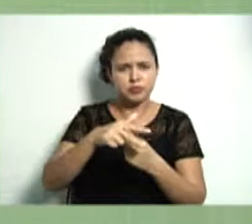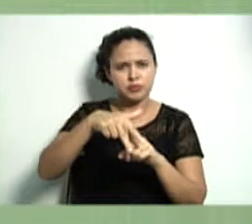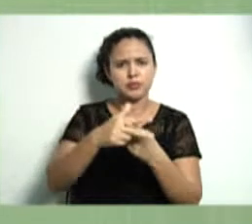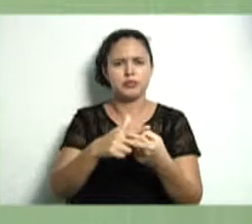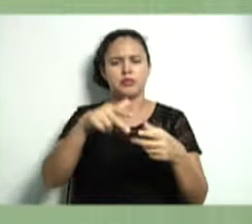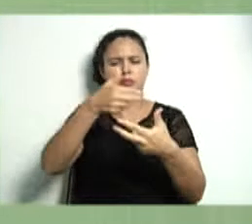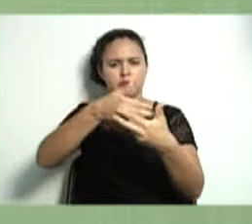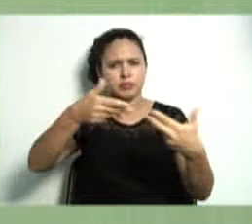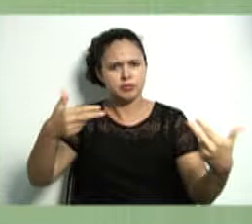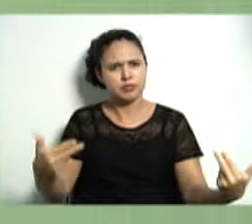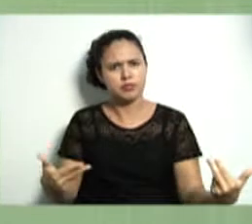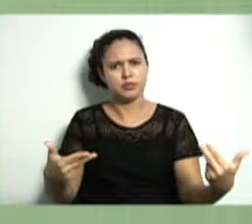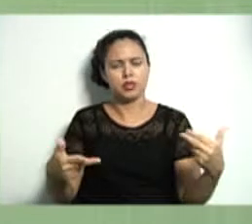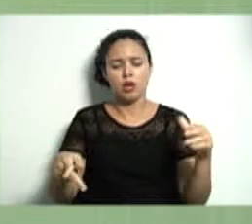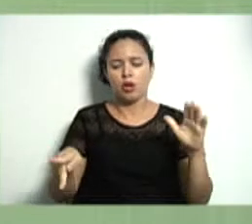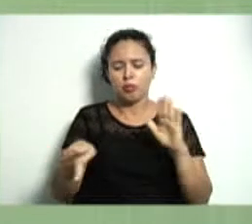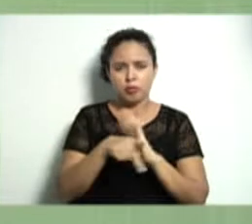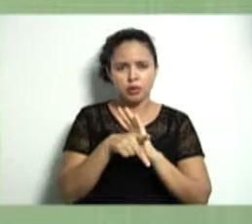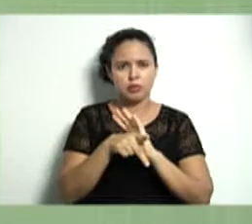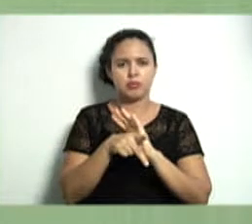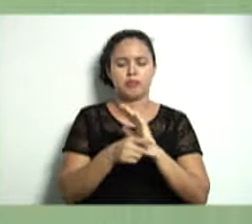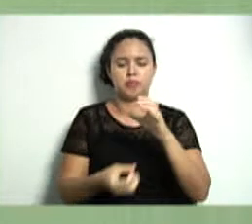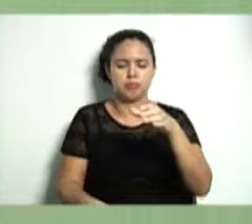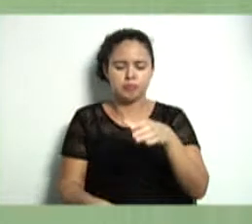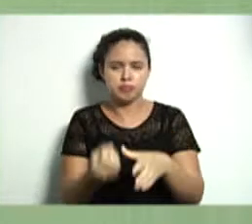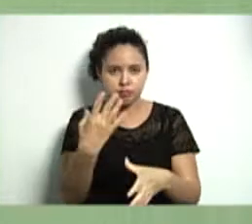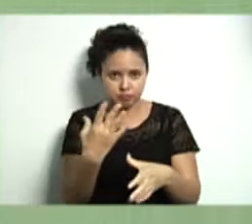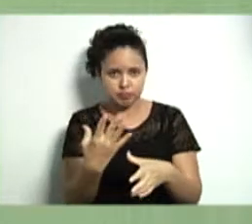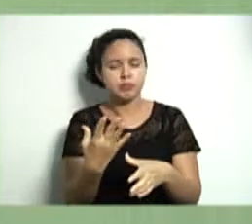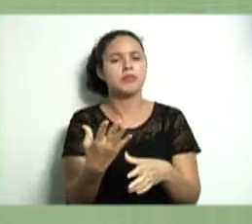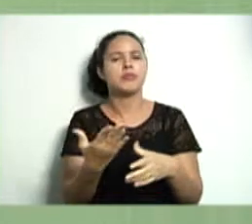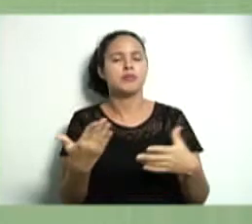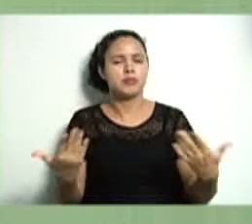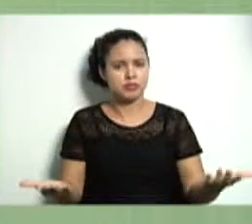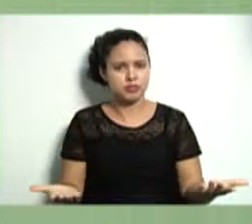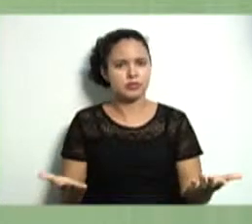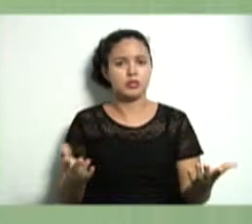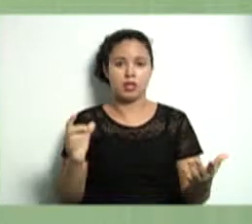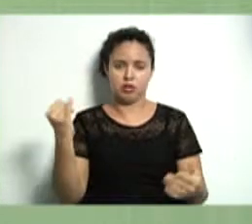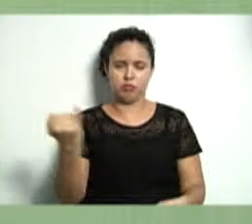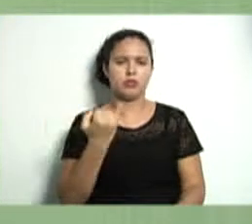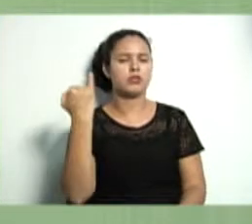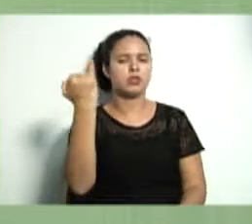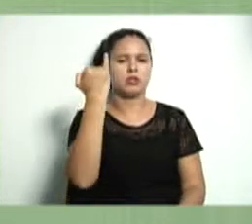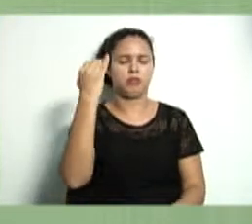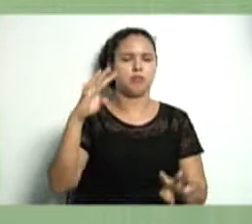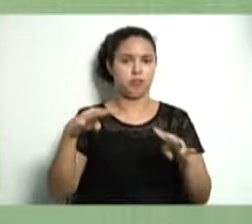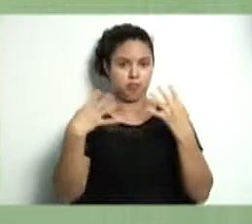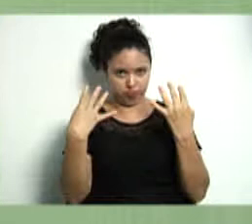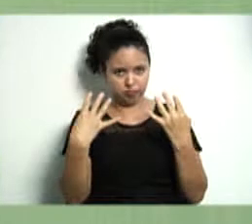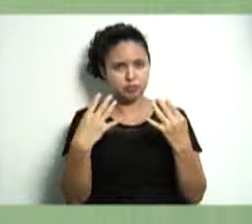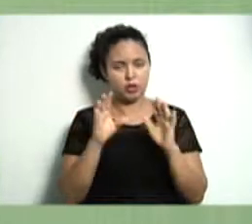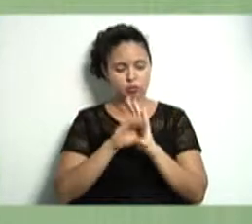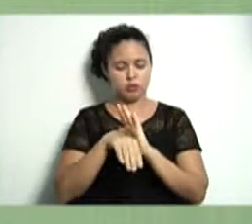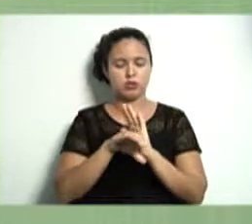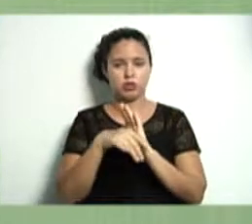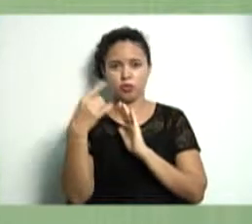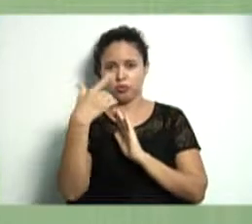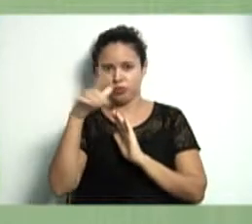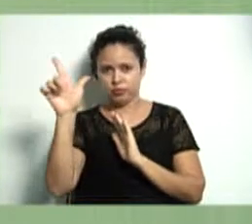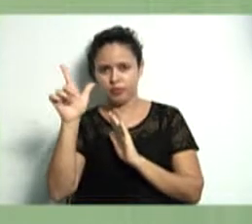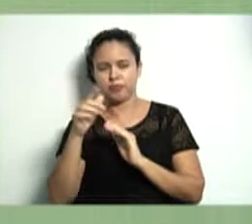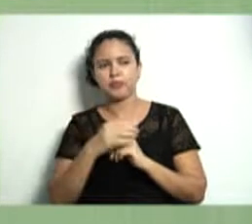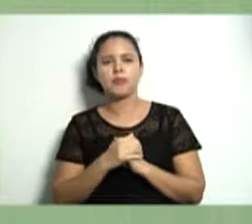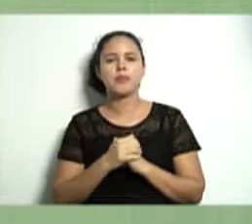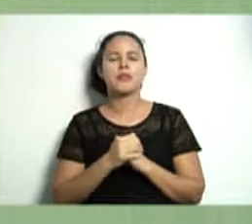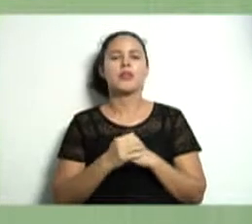de produção. Instrumentos de produção, isso aqui é importante, isso aqui é um outro conceito.